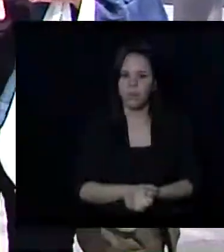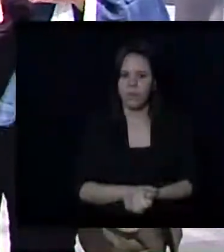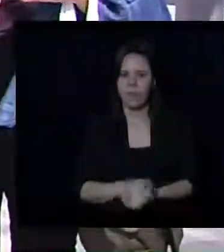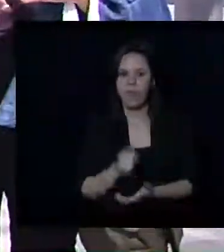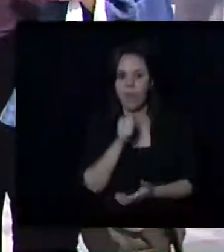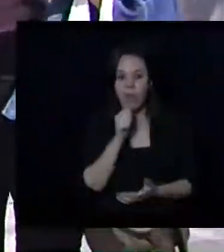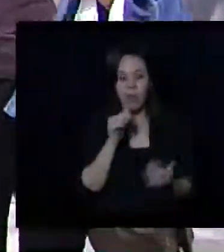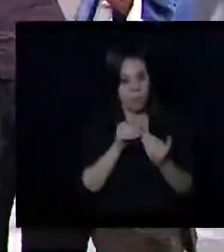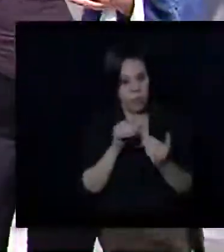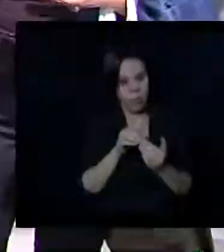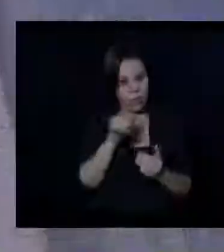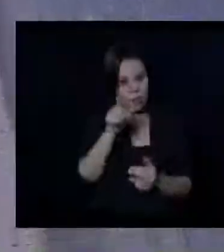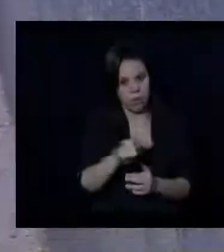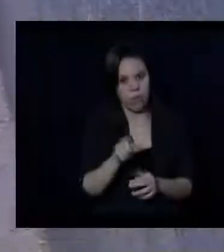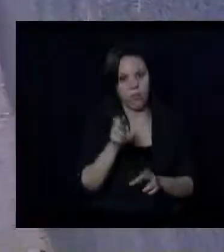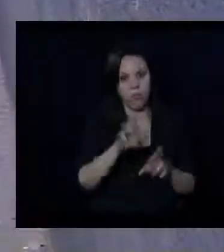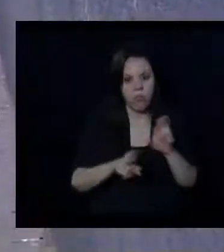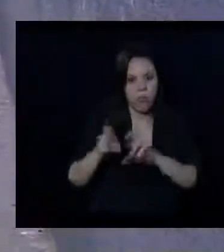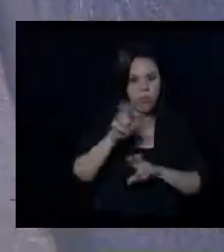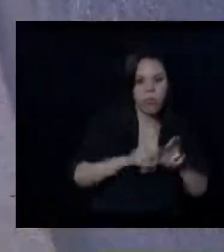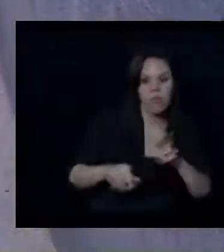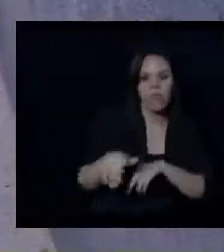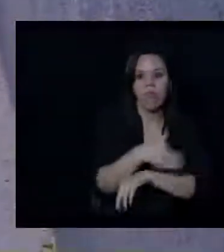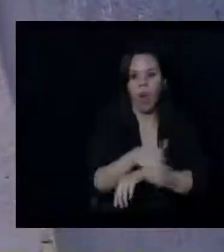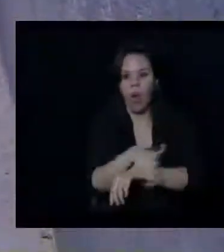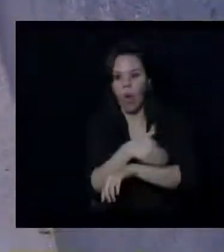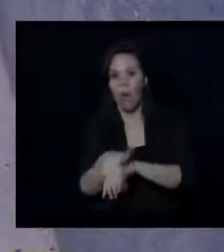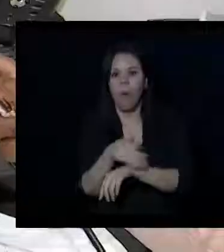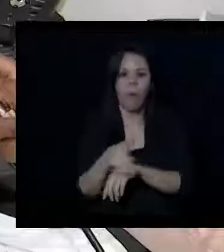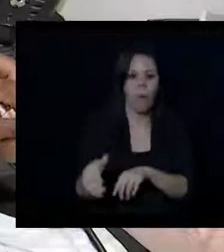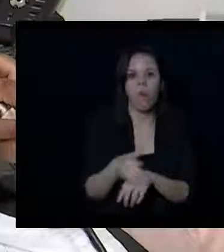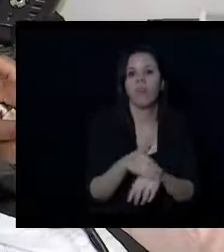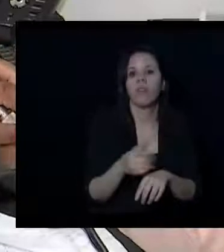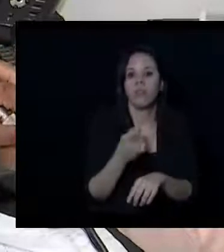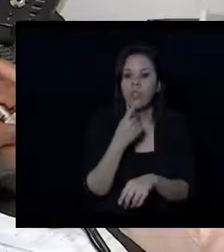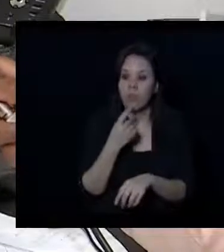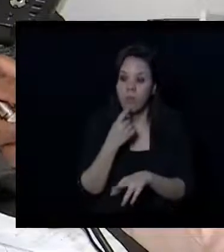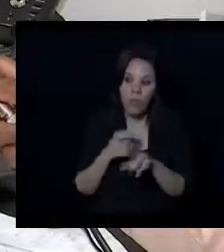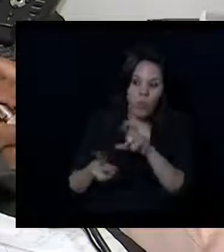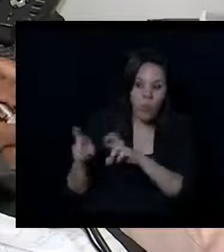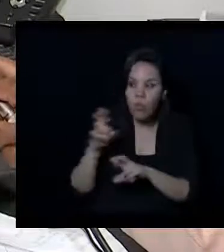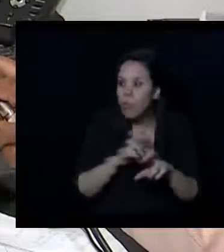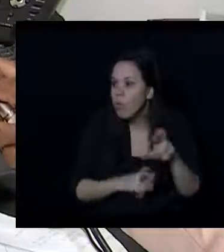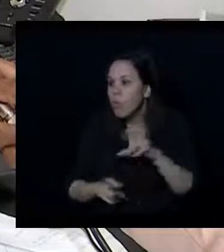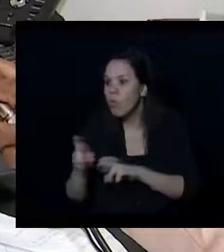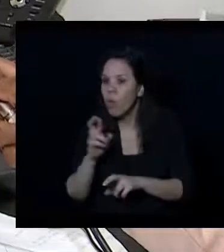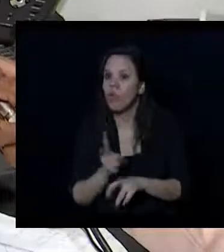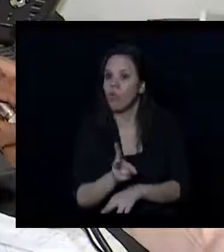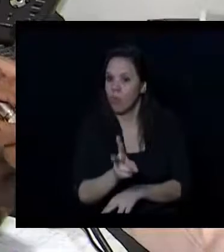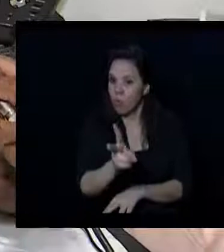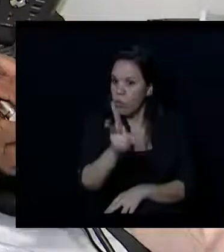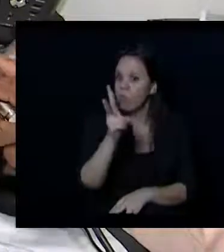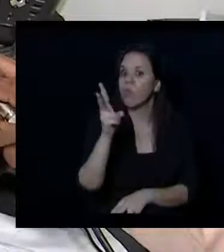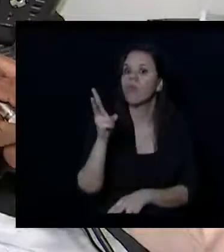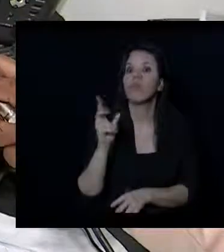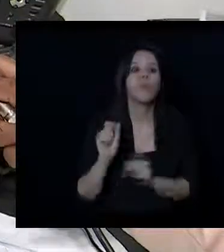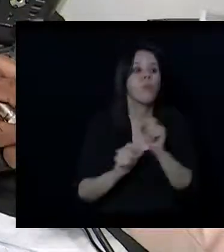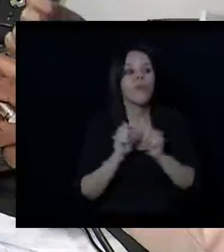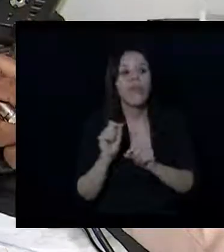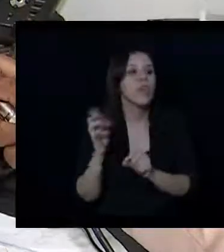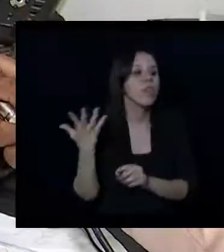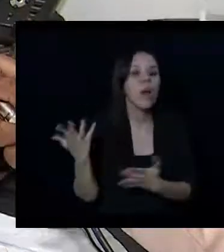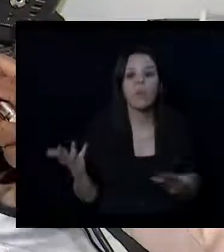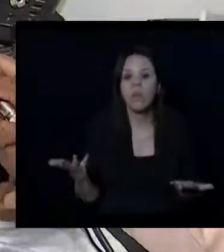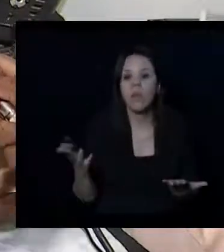com o parlamentar, a fiscalização nas ruas de Campinas foi intensa. Nós continuamos com essa fiscalização, em